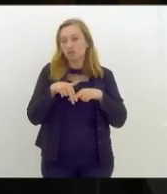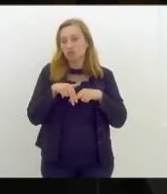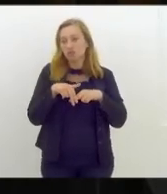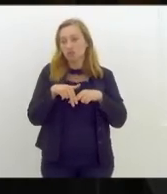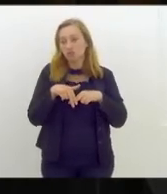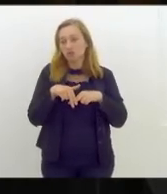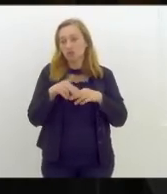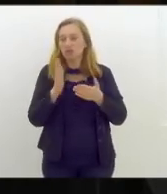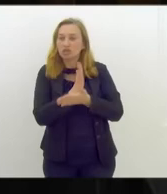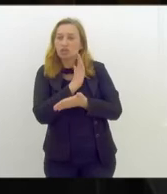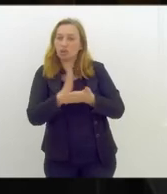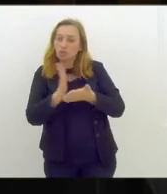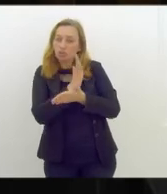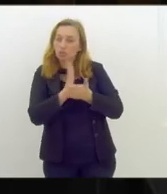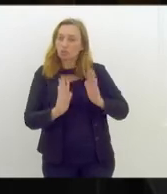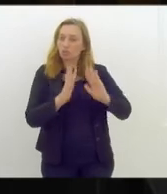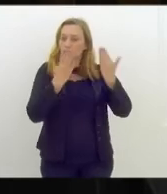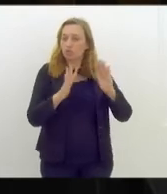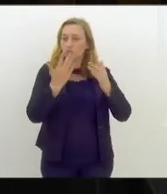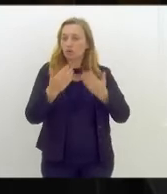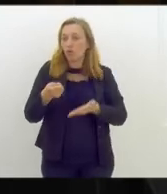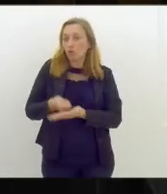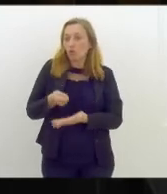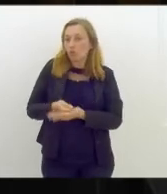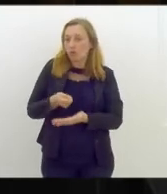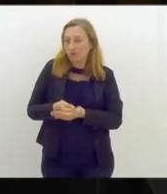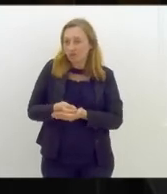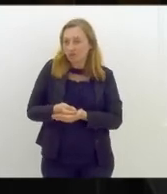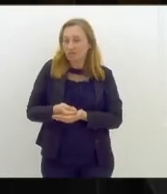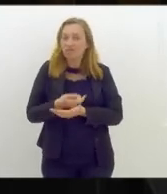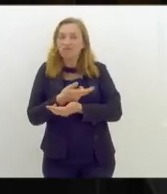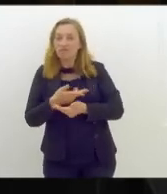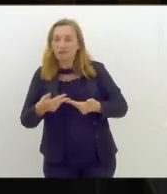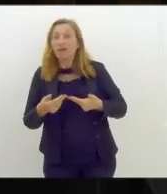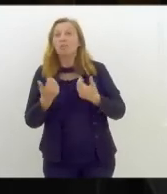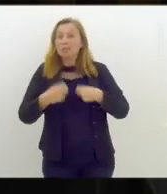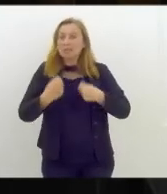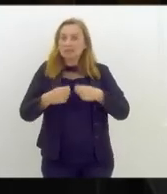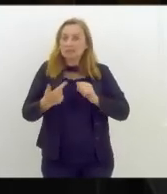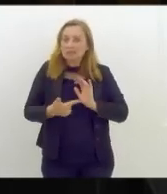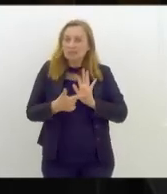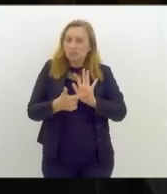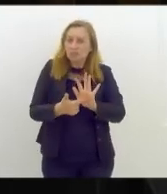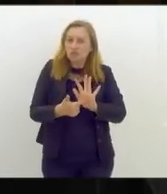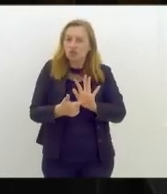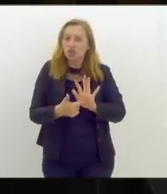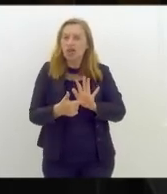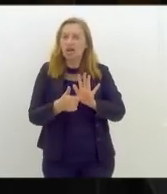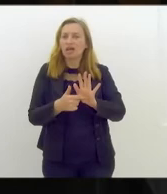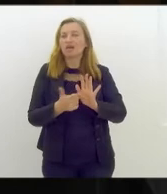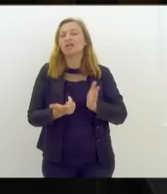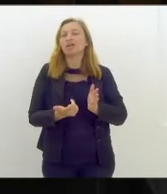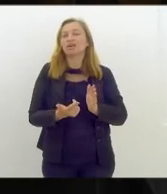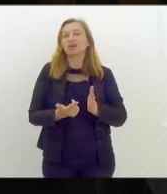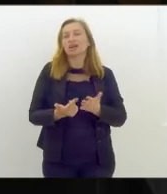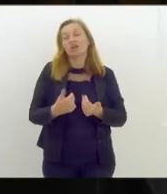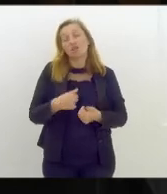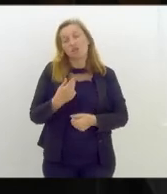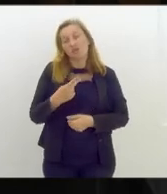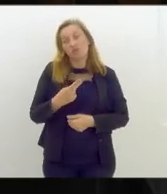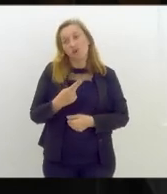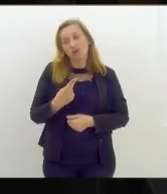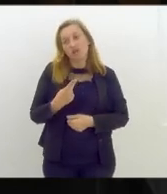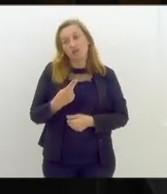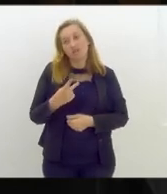participar de alguns festivais. E ela vem me cobrando há muito tempo, Wagner, a gente tem que botar esse videoclipe público. Eu falei,